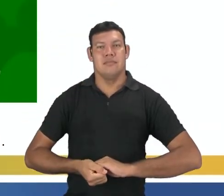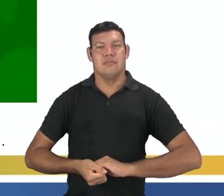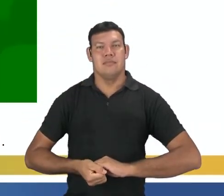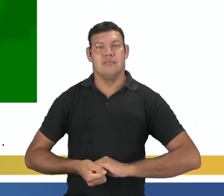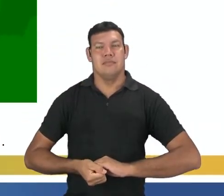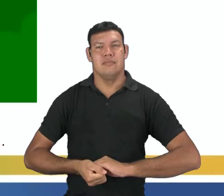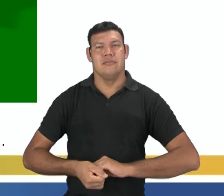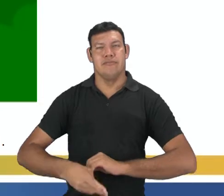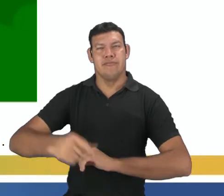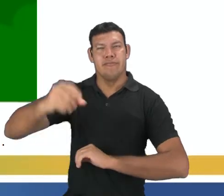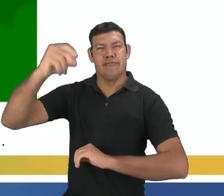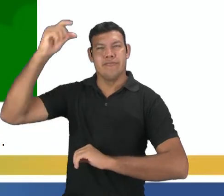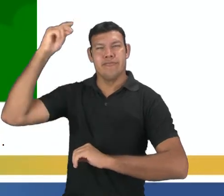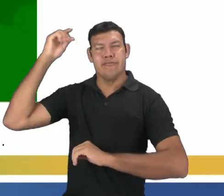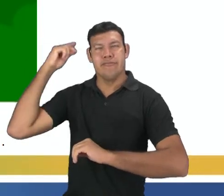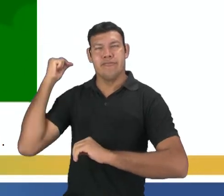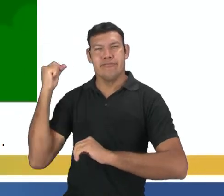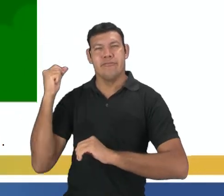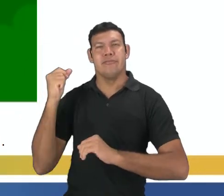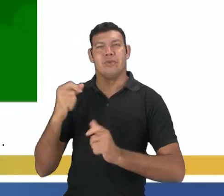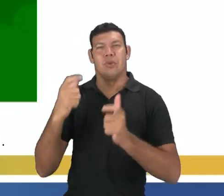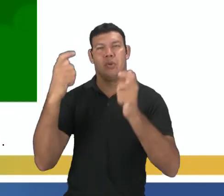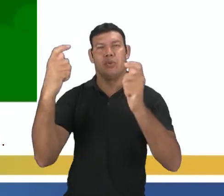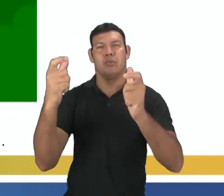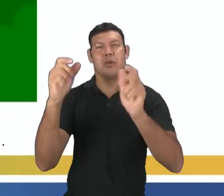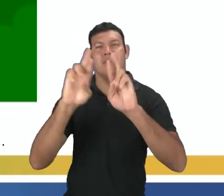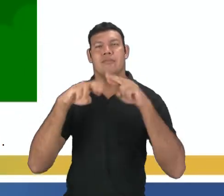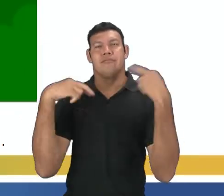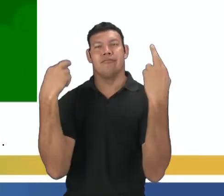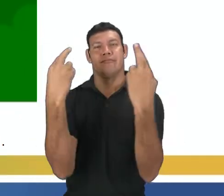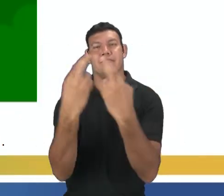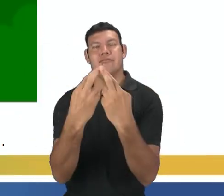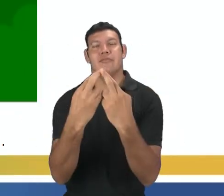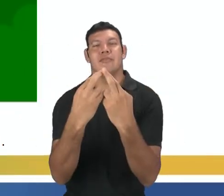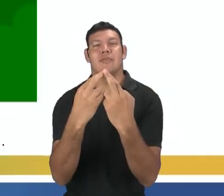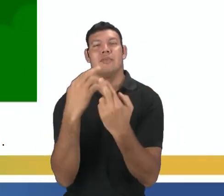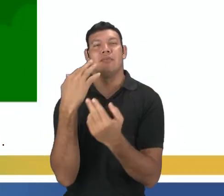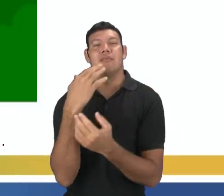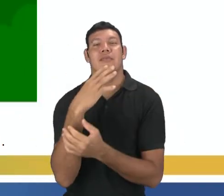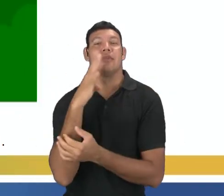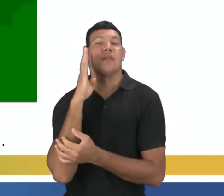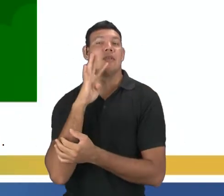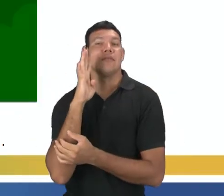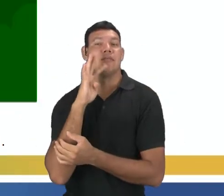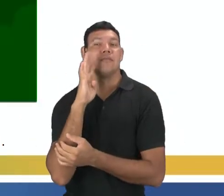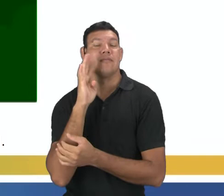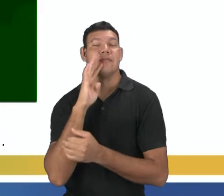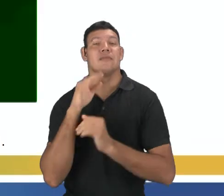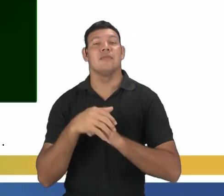Em um reino muito distante, morava uma moça muito simpática e boazinha, chamada Cinderela.